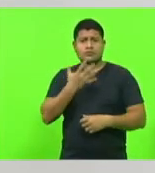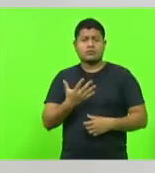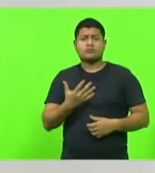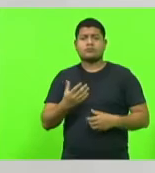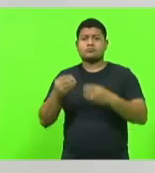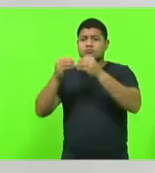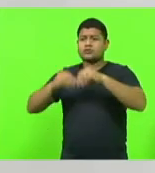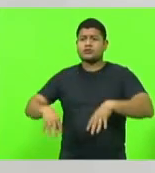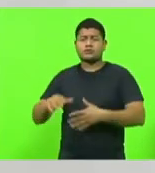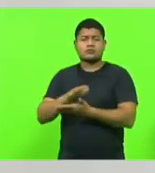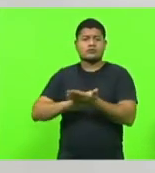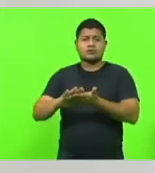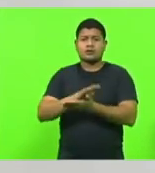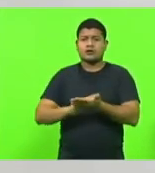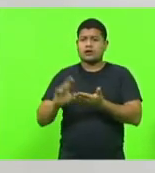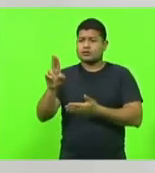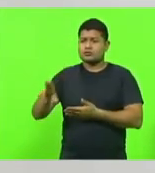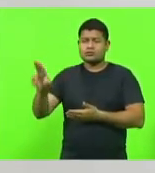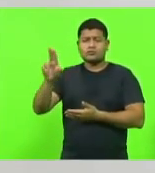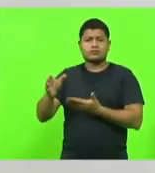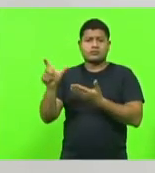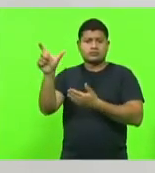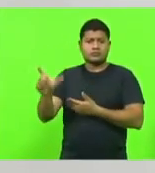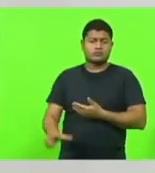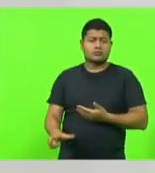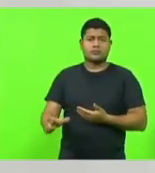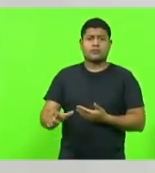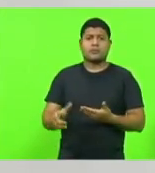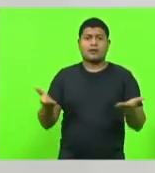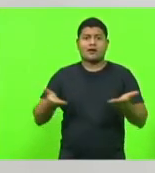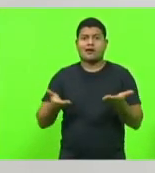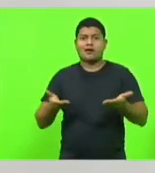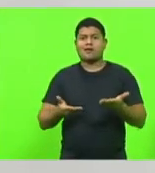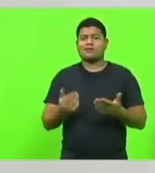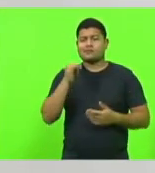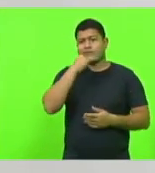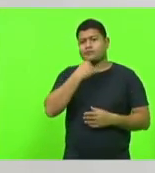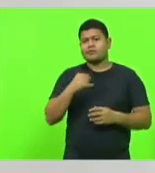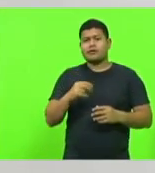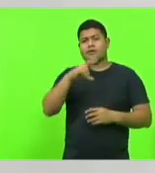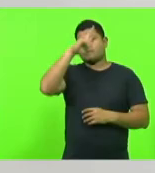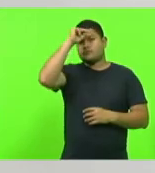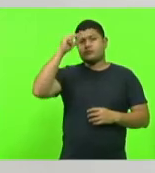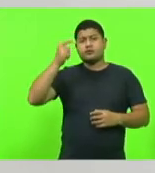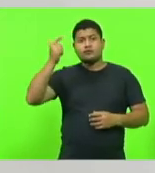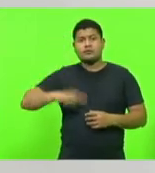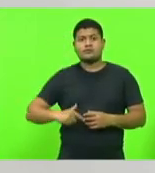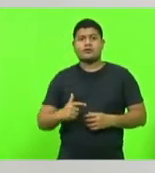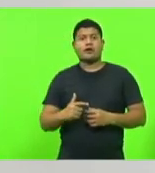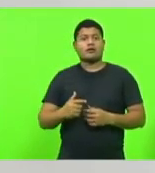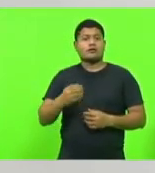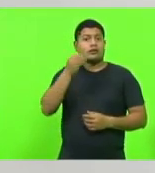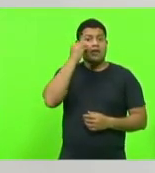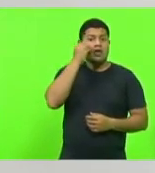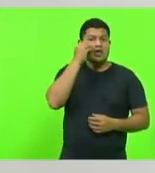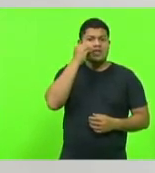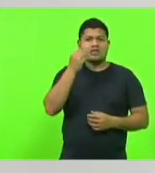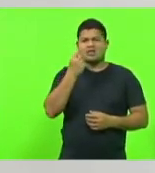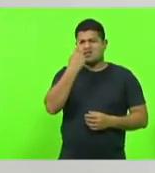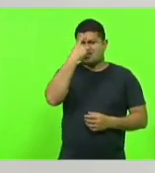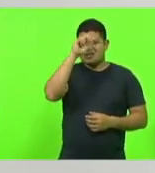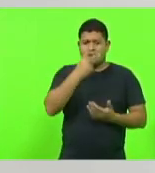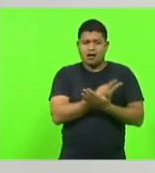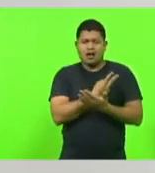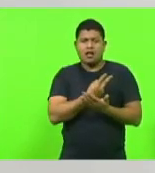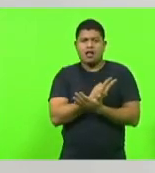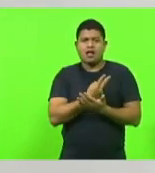passageiro. Estão funcionando tranquilamente. Agora vem, infelizmente, a Prefeitura, mais uma vez, com essa ideia maléfica, com